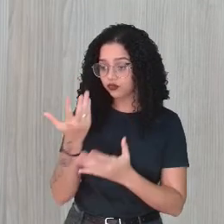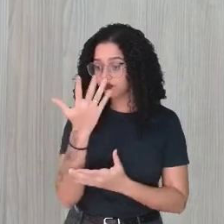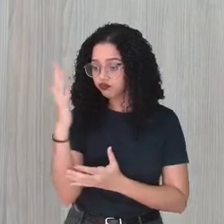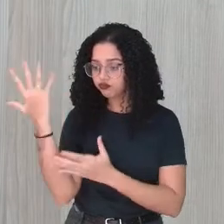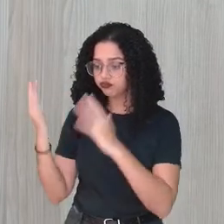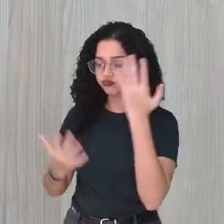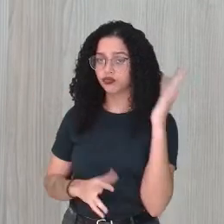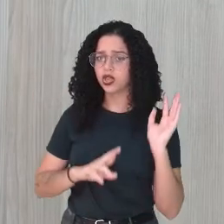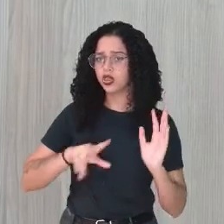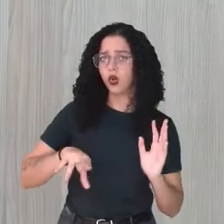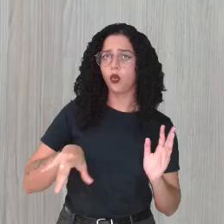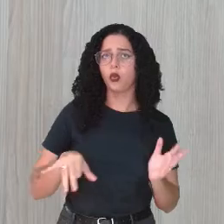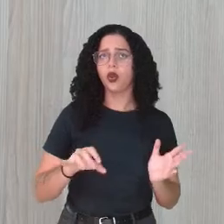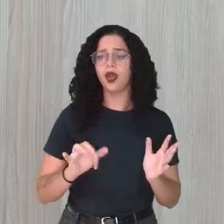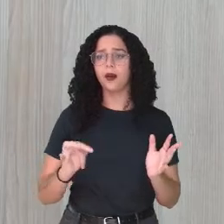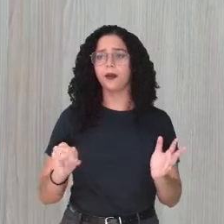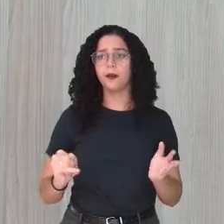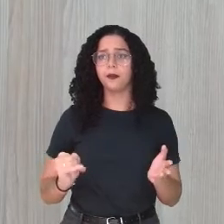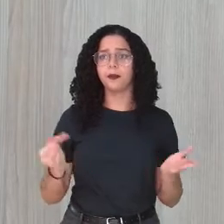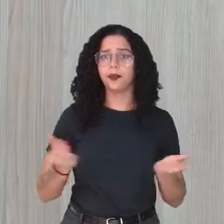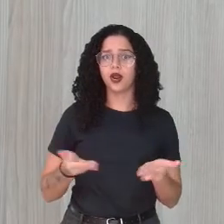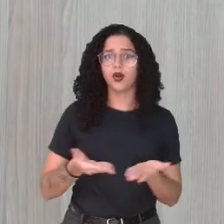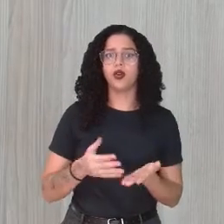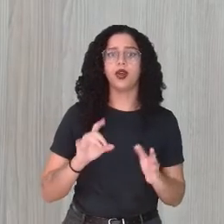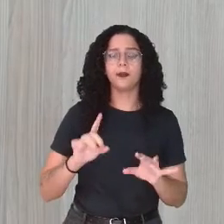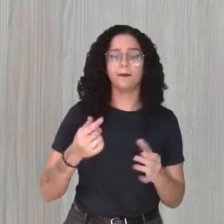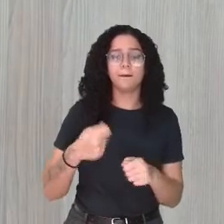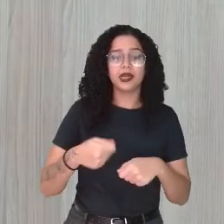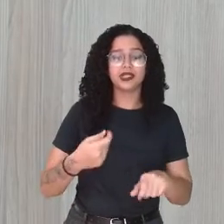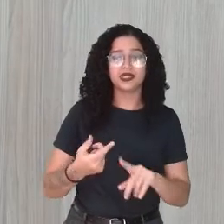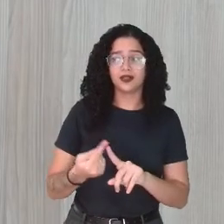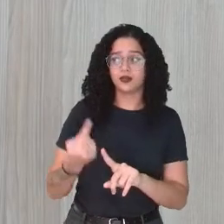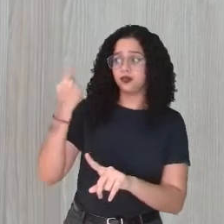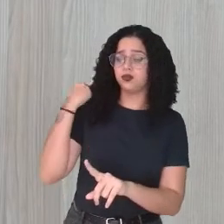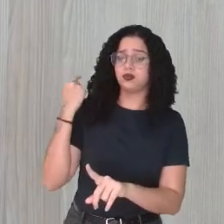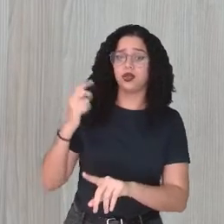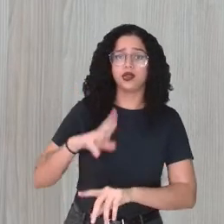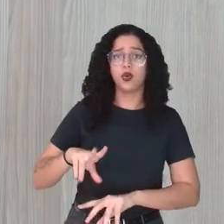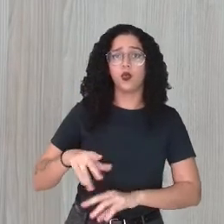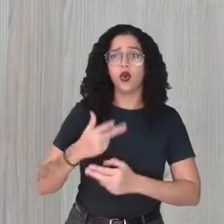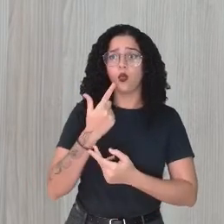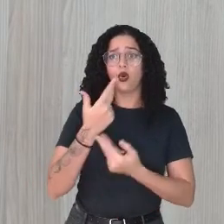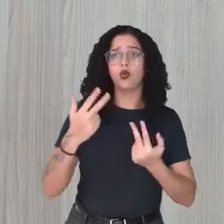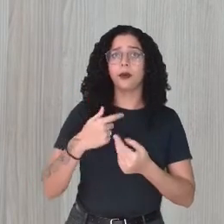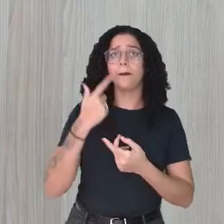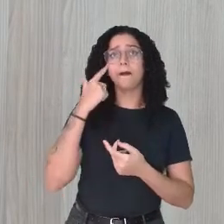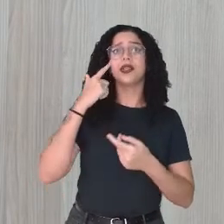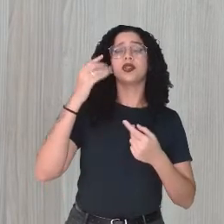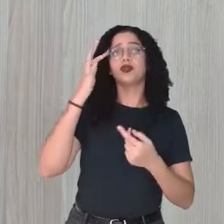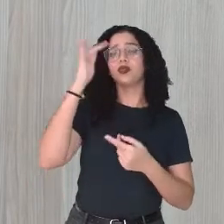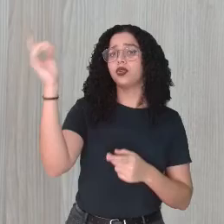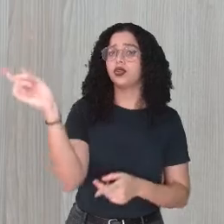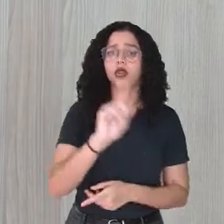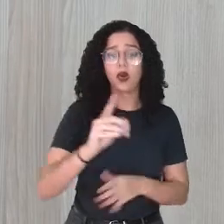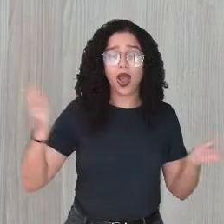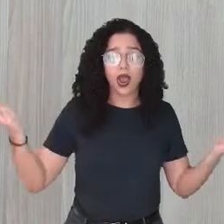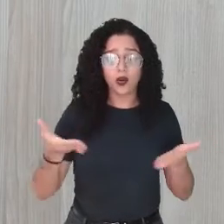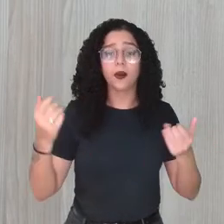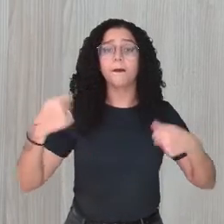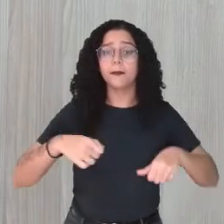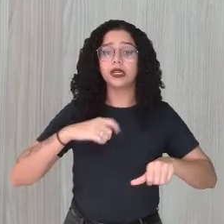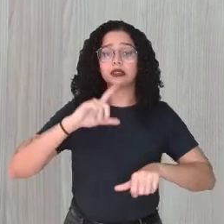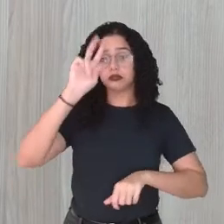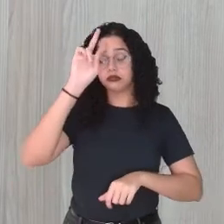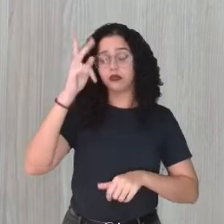gente, não é para agora, era para ontem, né? Então, não é uma coisa que a gente tem que pensar no futuro, é agora, a gente tem que mudar isso